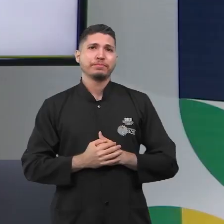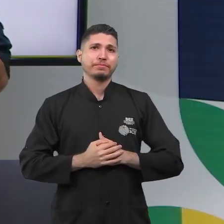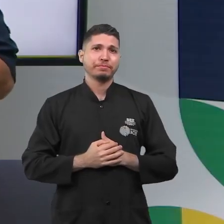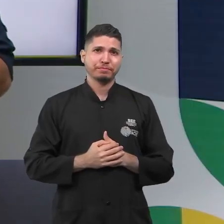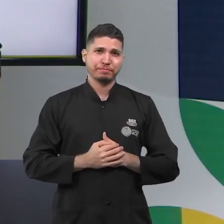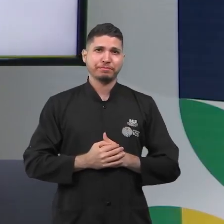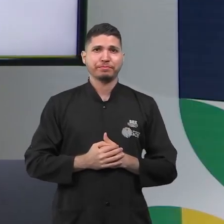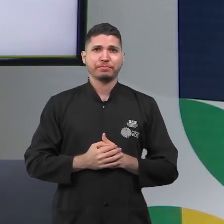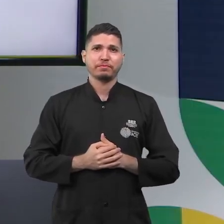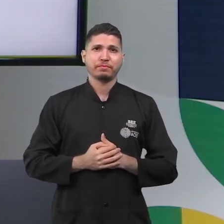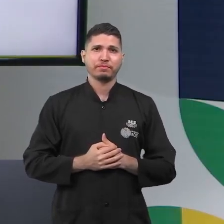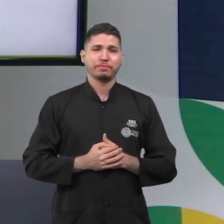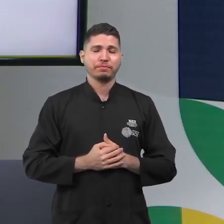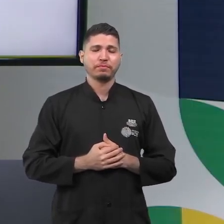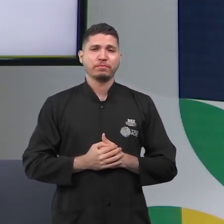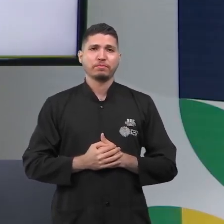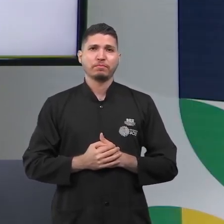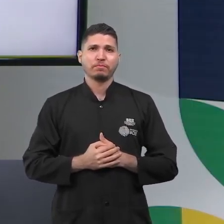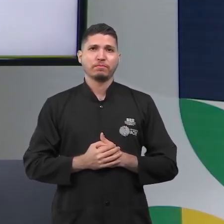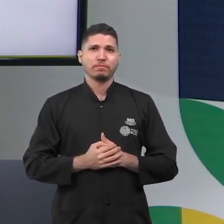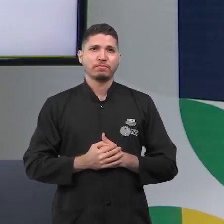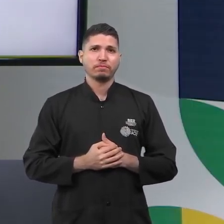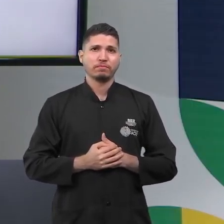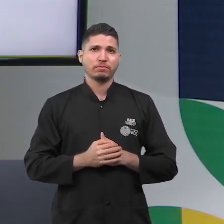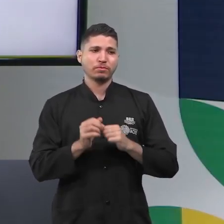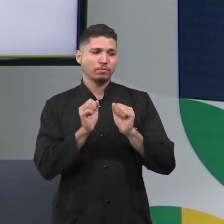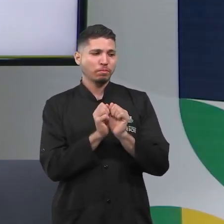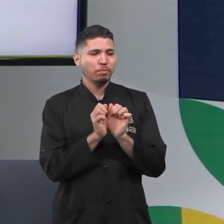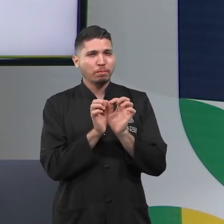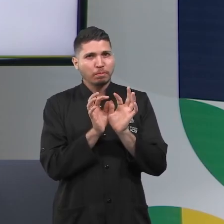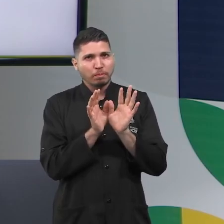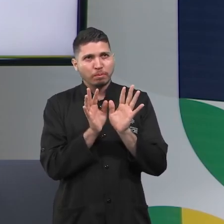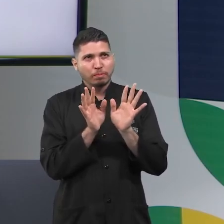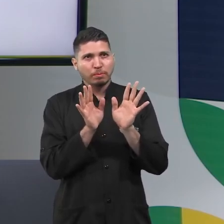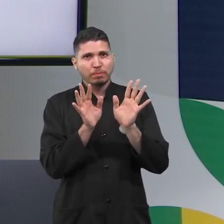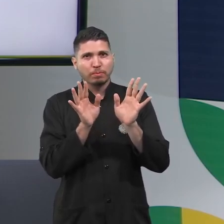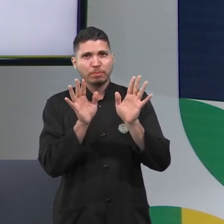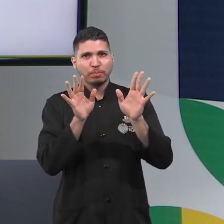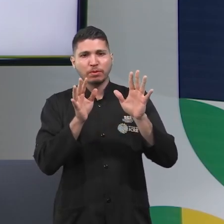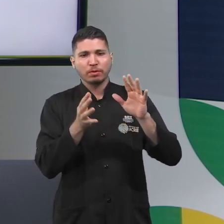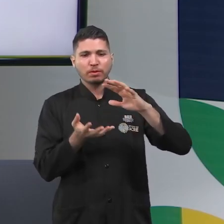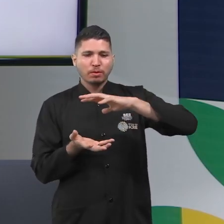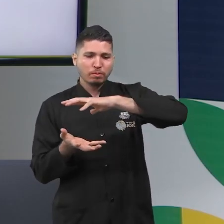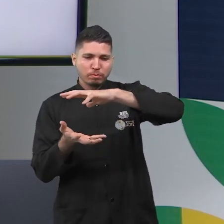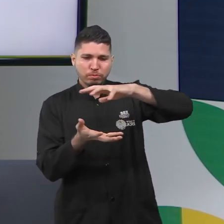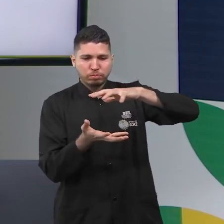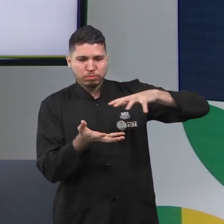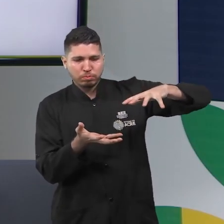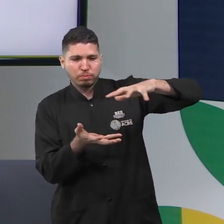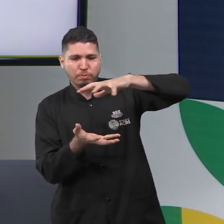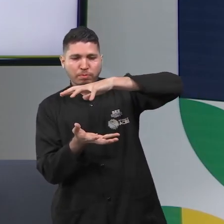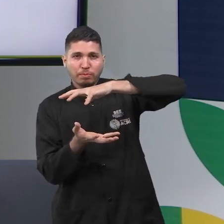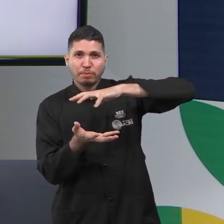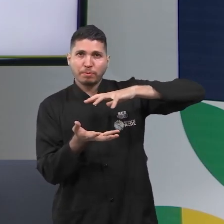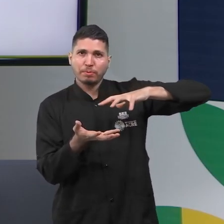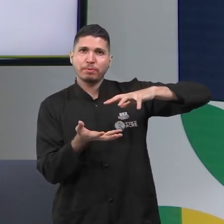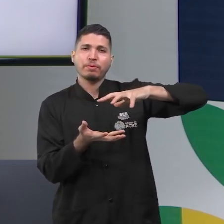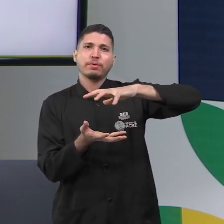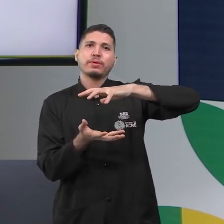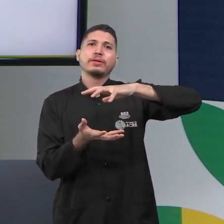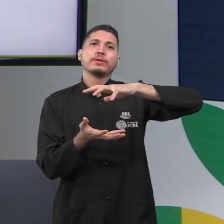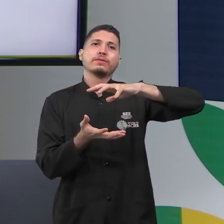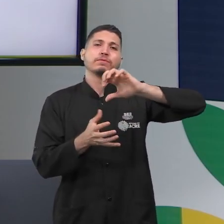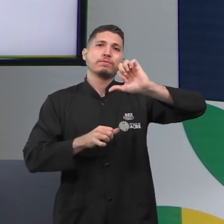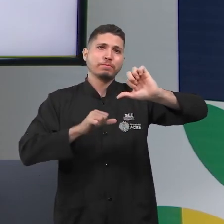falamos sobre isso, né? Quanto esses gases nocivos que são liberados na atmosfera são capazes de alterar